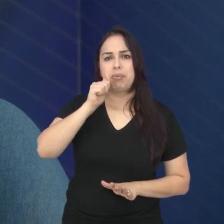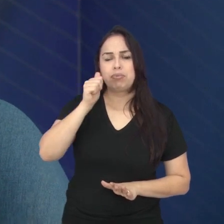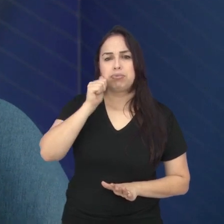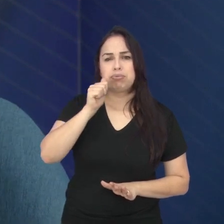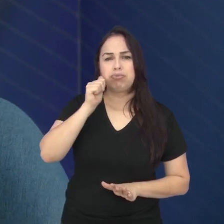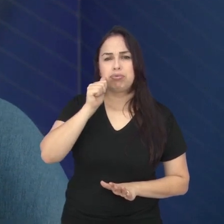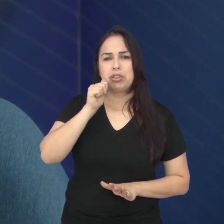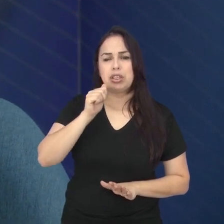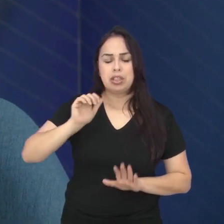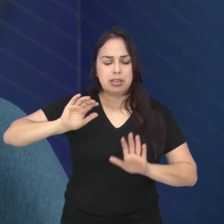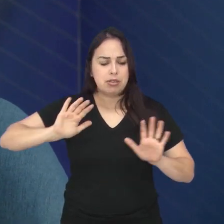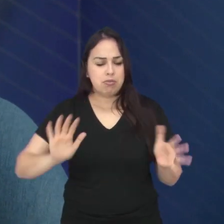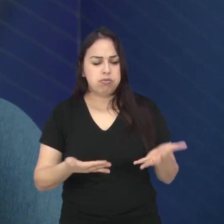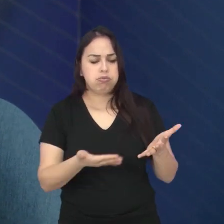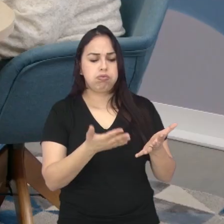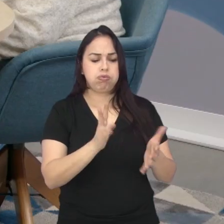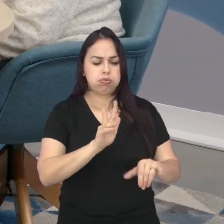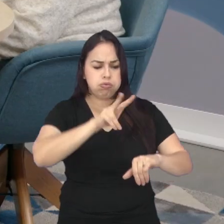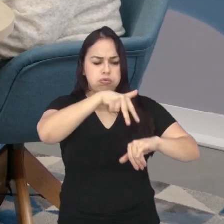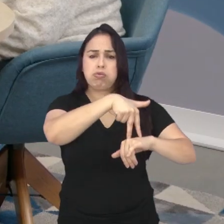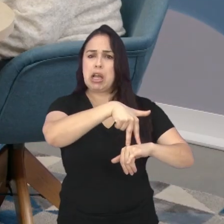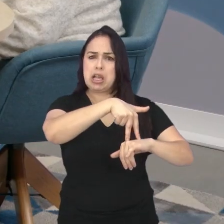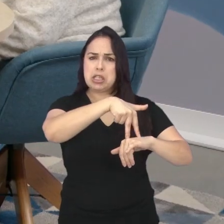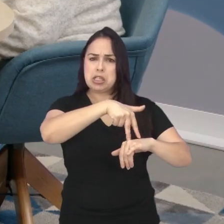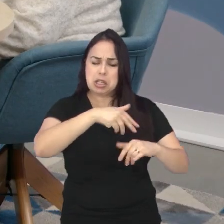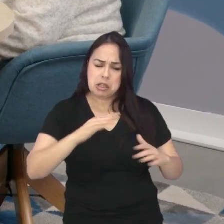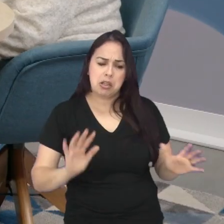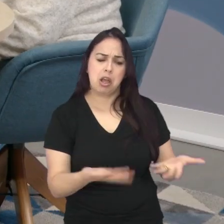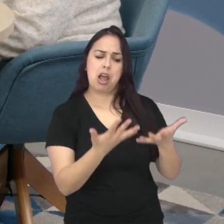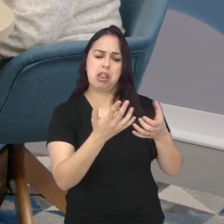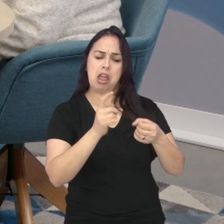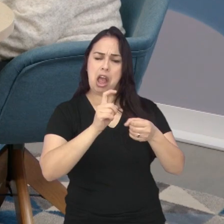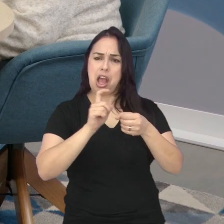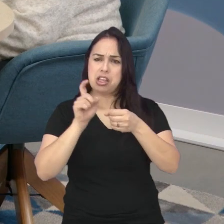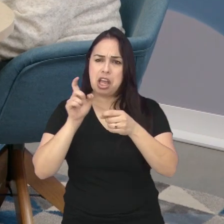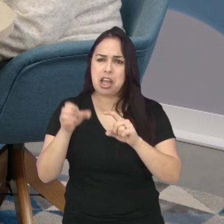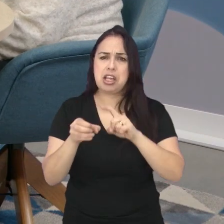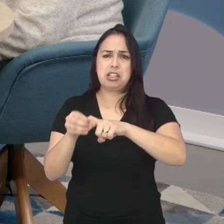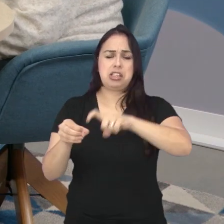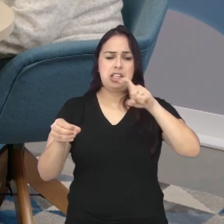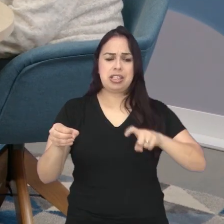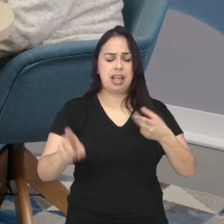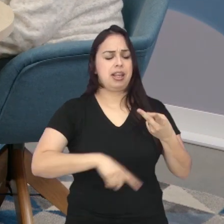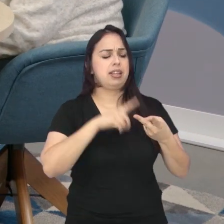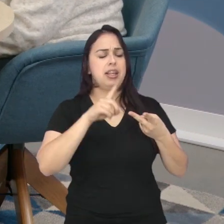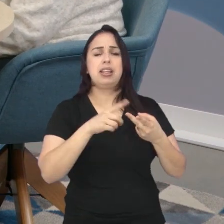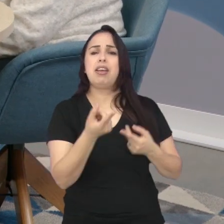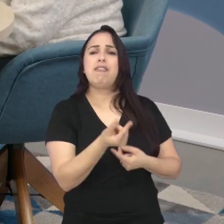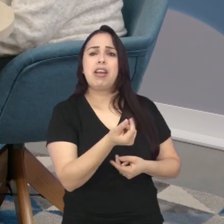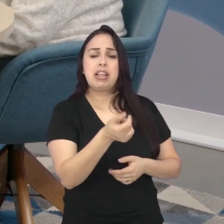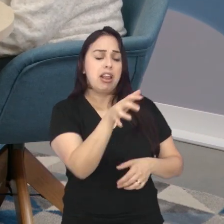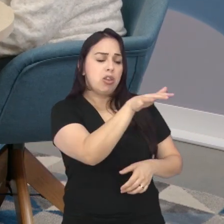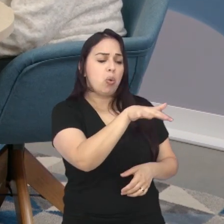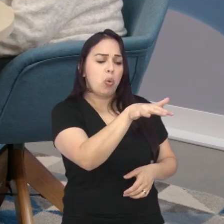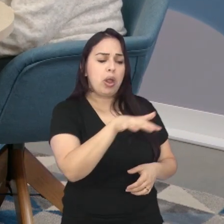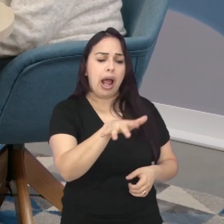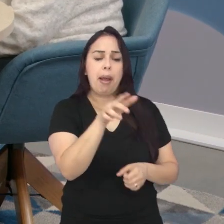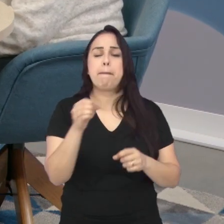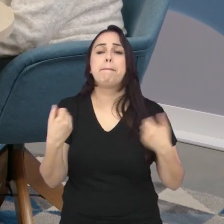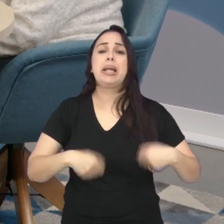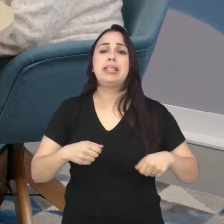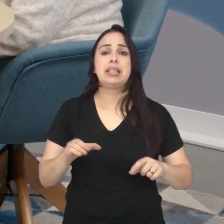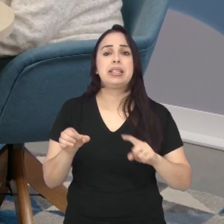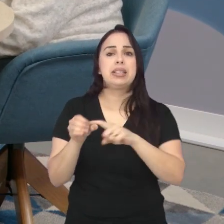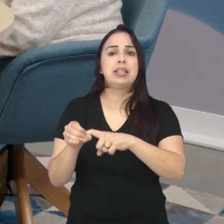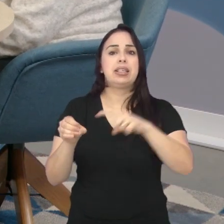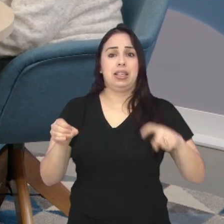ela seja encorajada, empoderada a ter sua vida, a ter sua independência, seja financeira, em todos os setores, né?